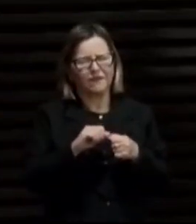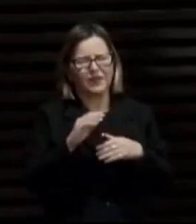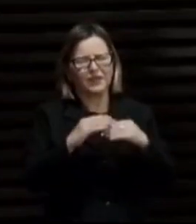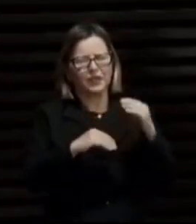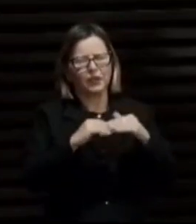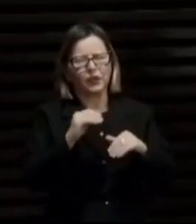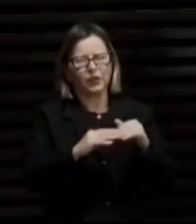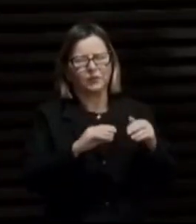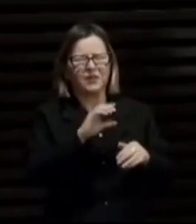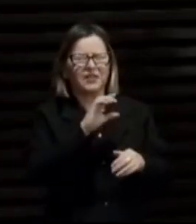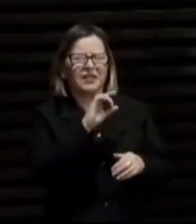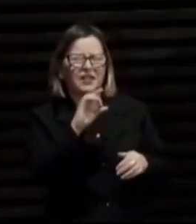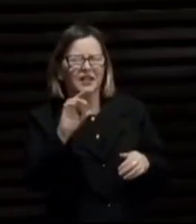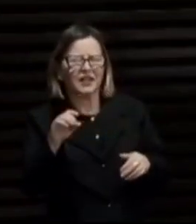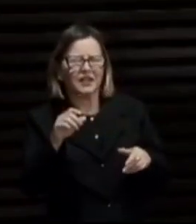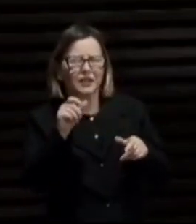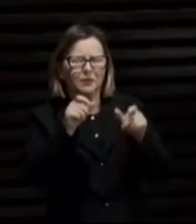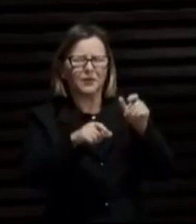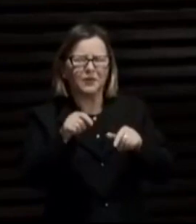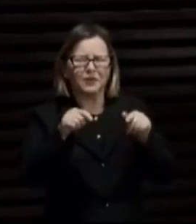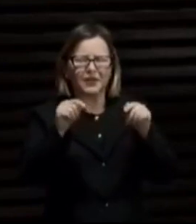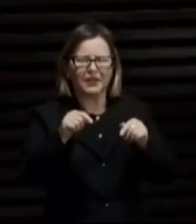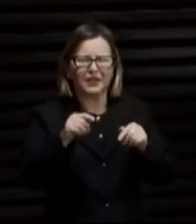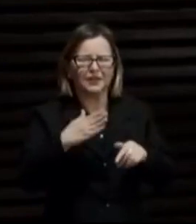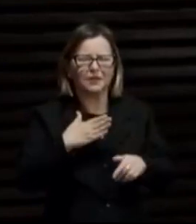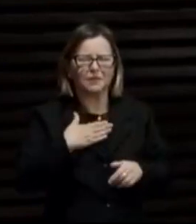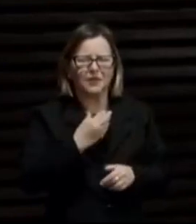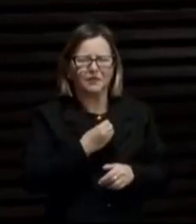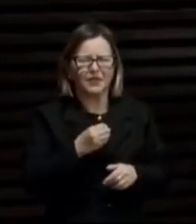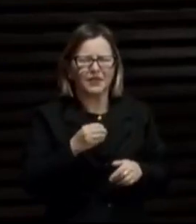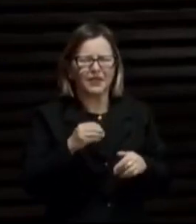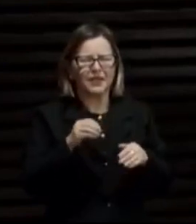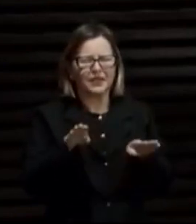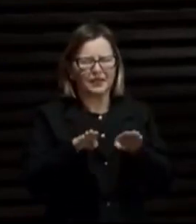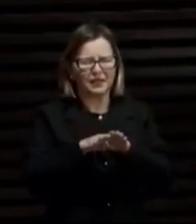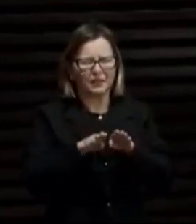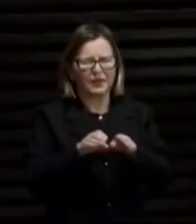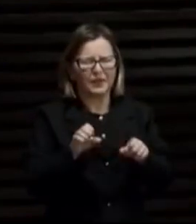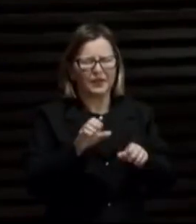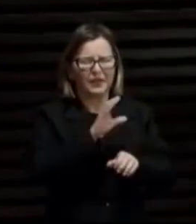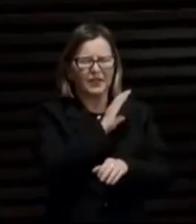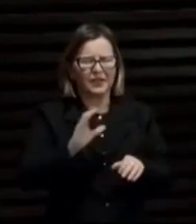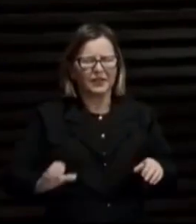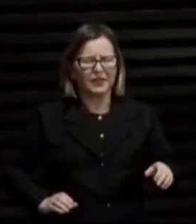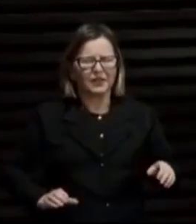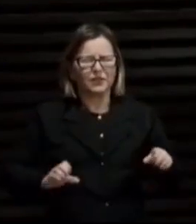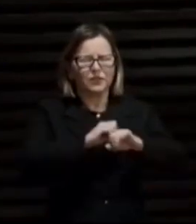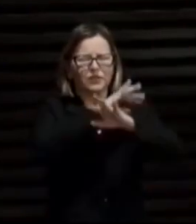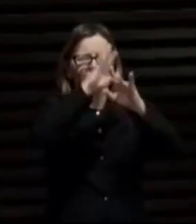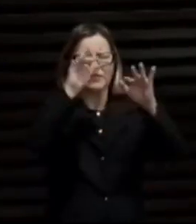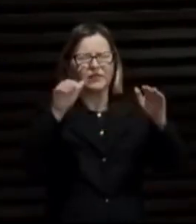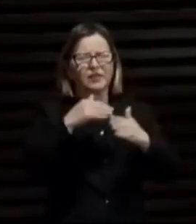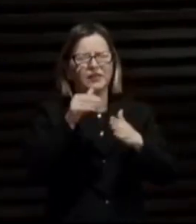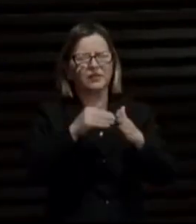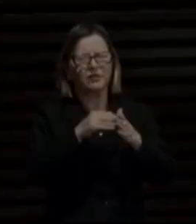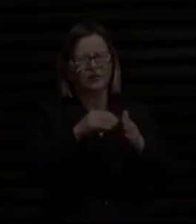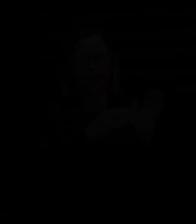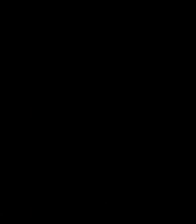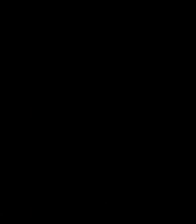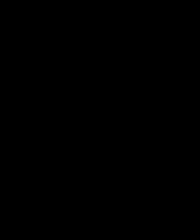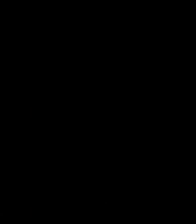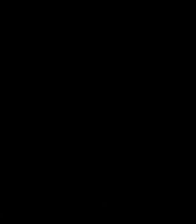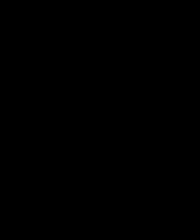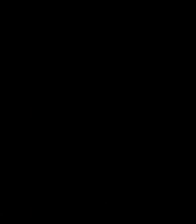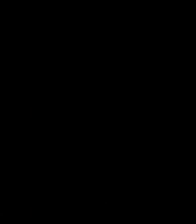minha vida, Senhor. E que Cristo seja glorificado em tudo. Nós te louvamos em nome de Jesus. Amém.